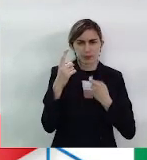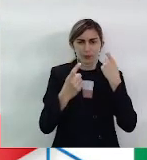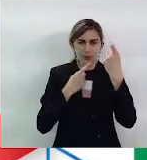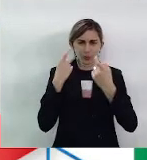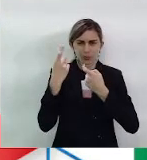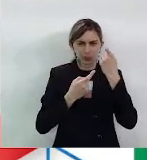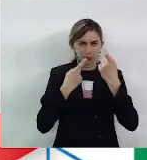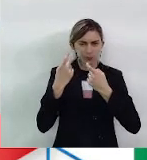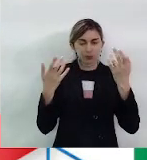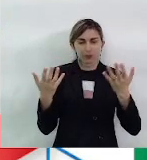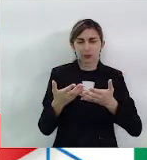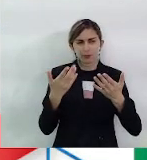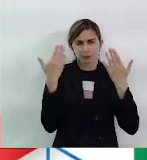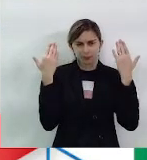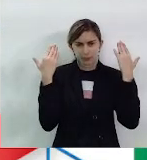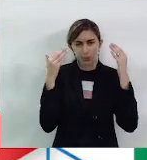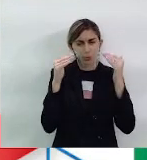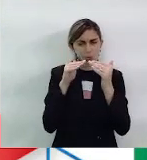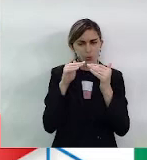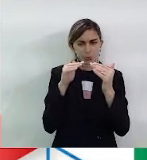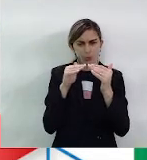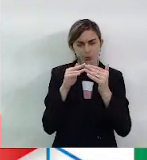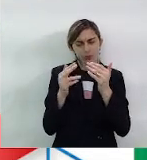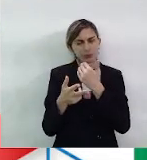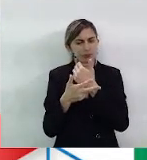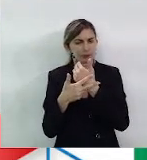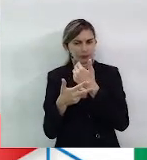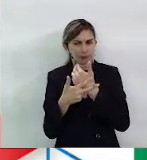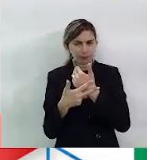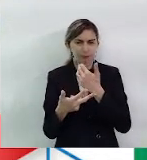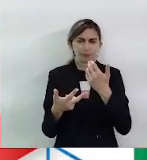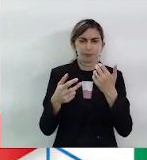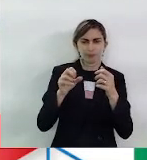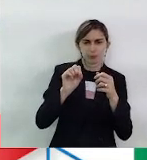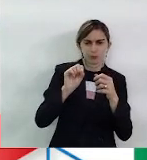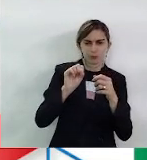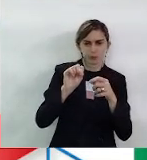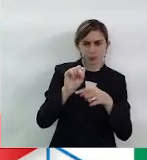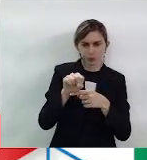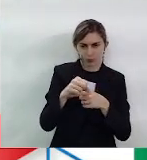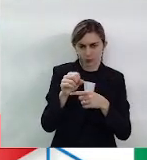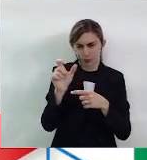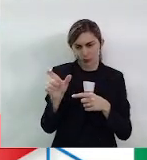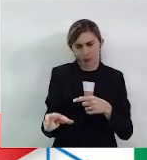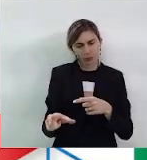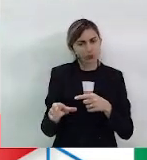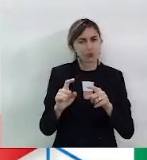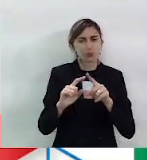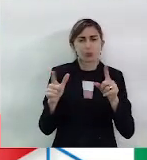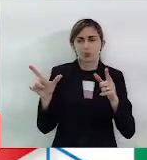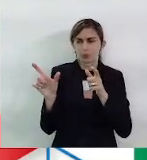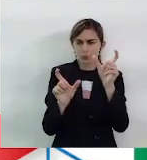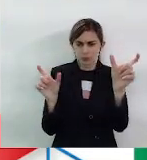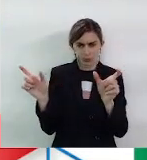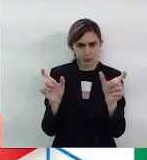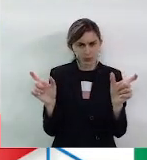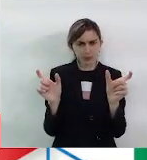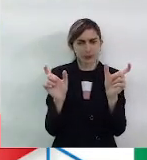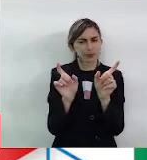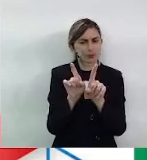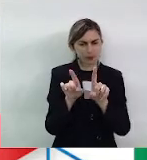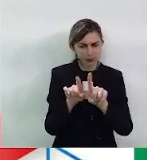preocupação agora com a concordância do verbo e do sujeito, mas outras palavras